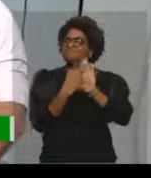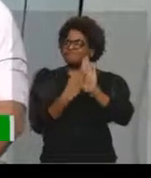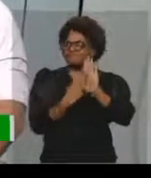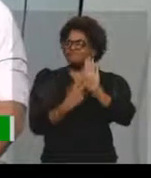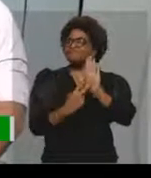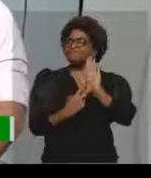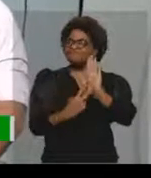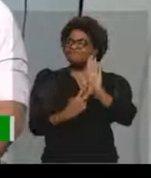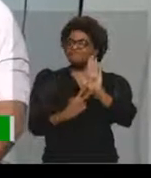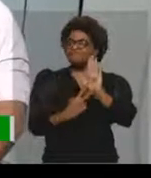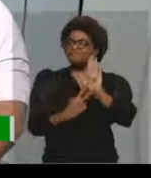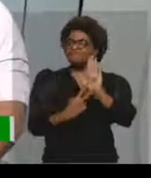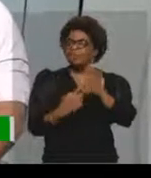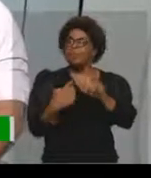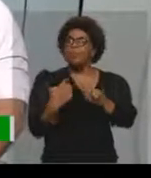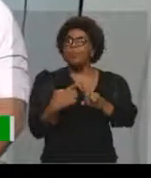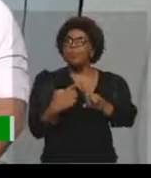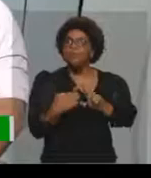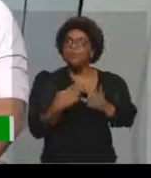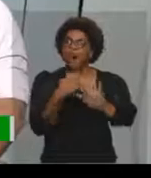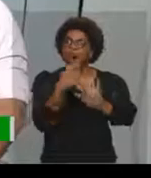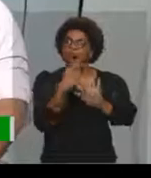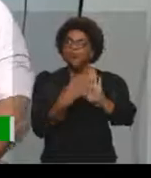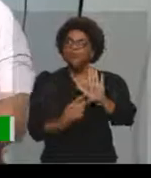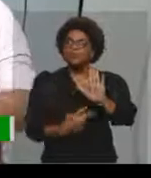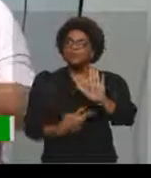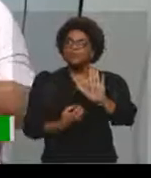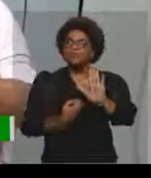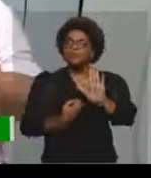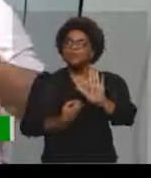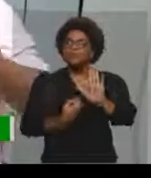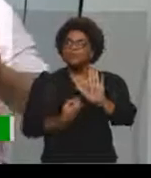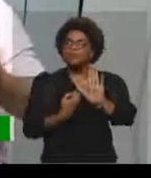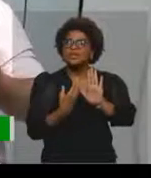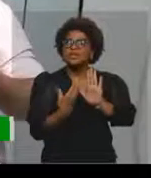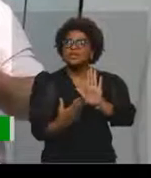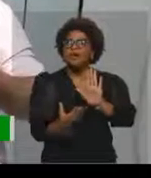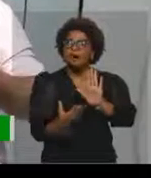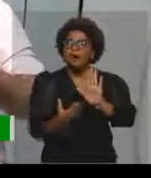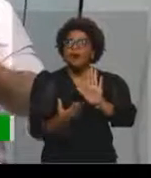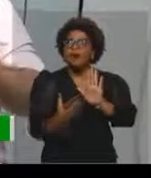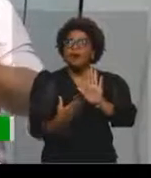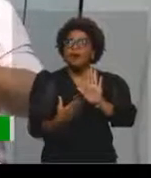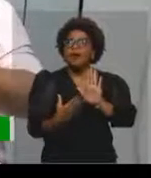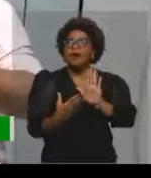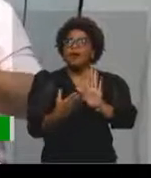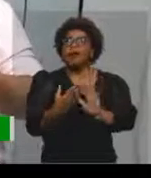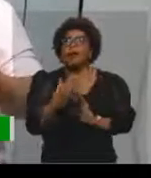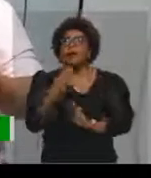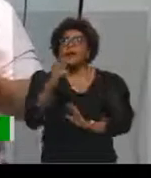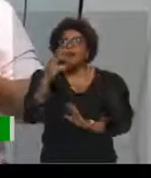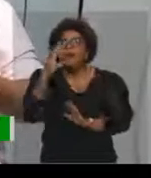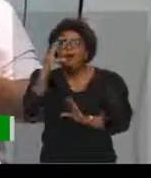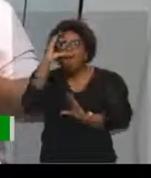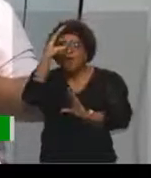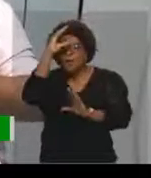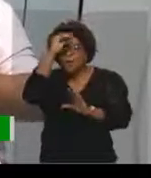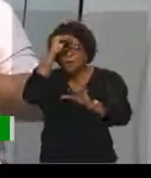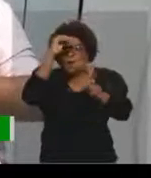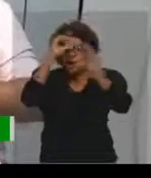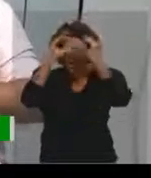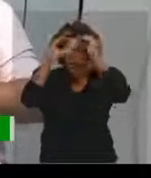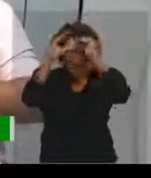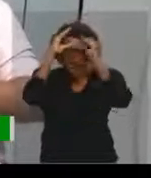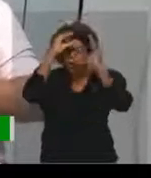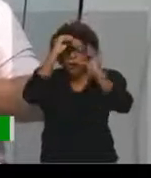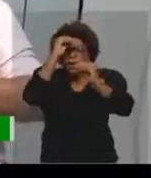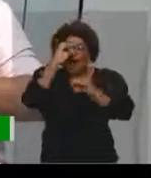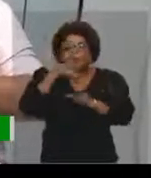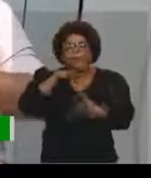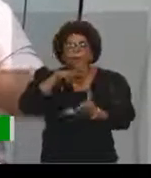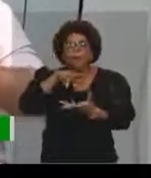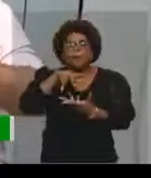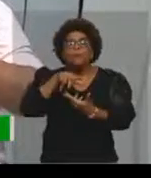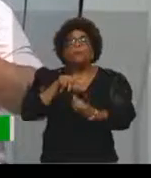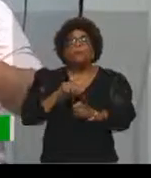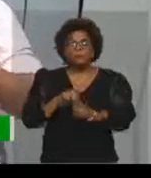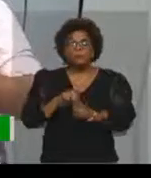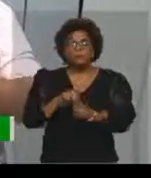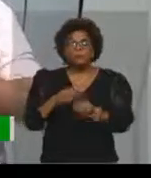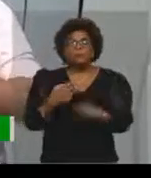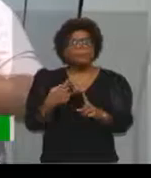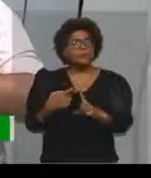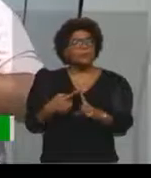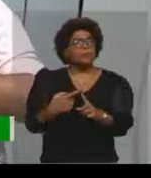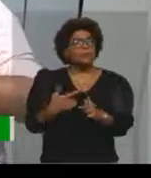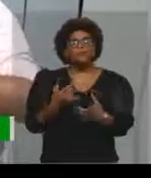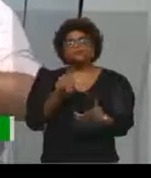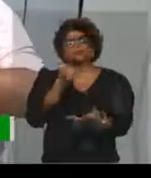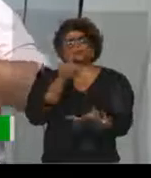propiciar que você tenha um conhecimento de mundo. Hoje, é difícil você pegar um